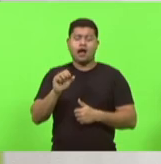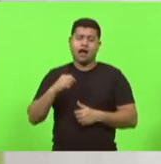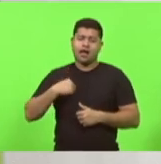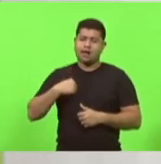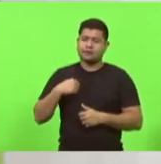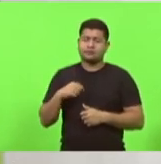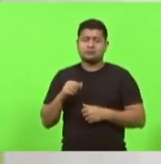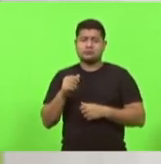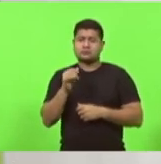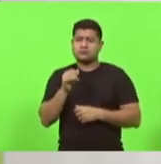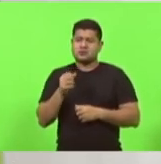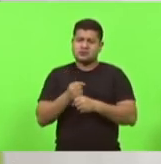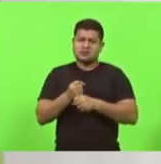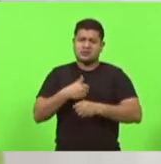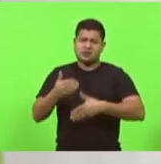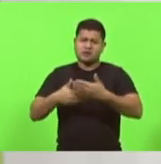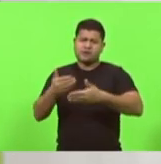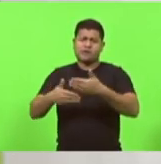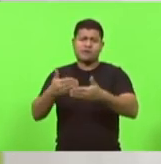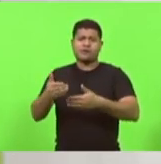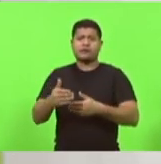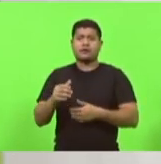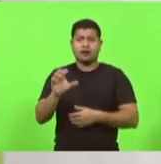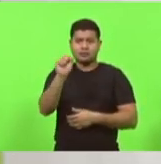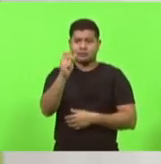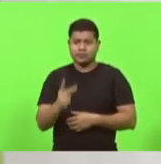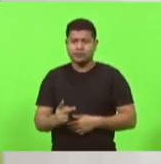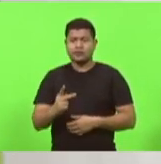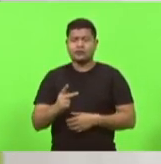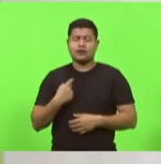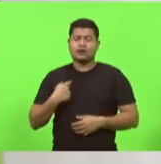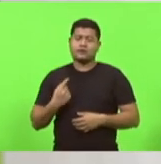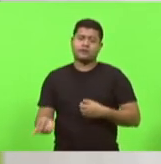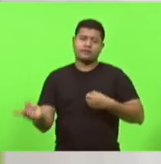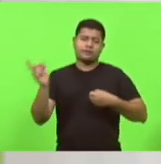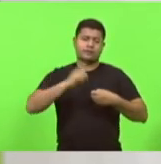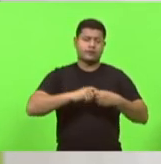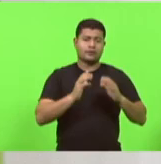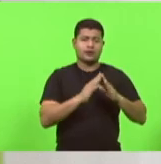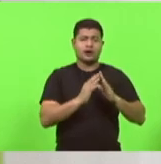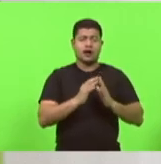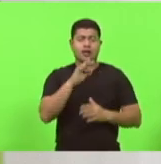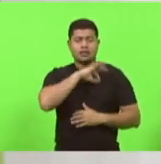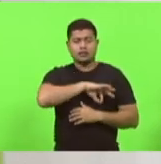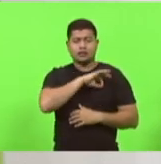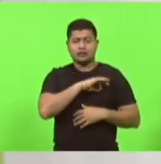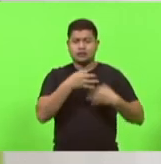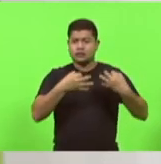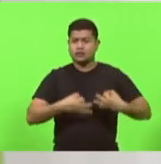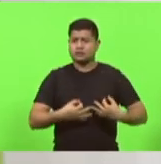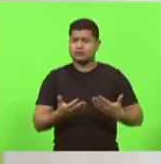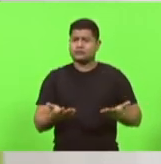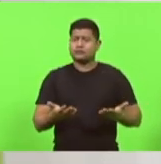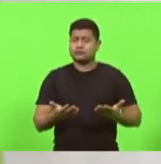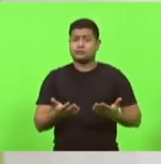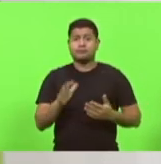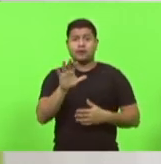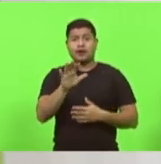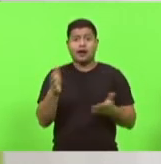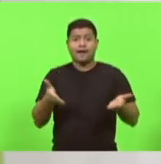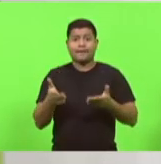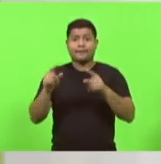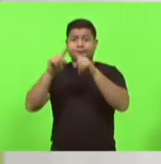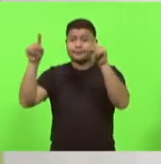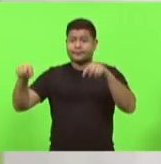o meu salário, posso ir para casa, vou ter a minha garantia. E, para o servidor ter isso,